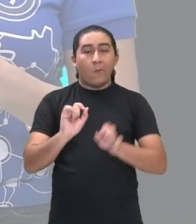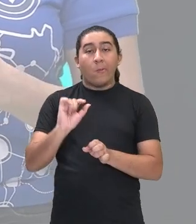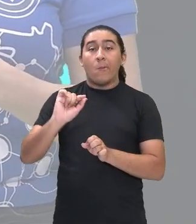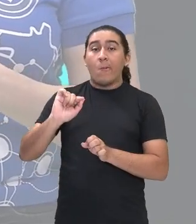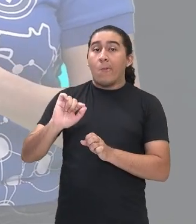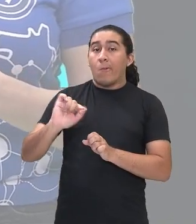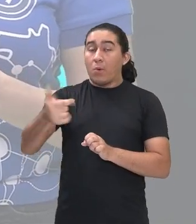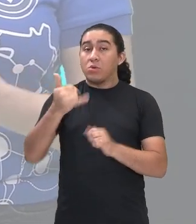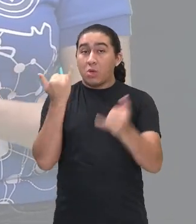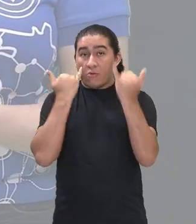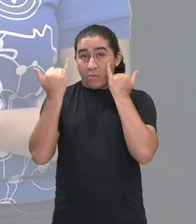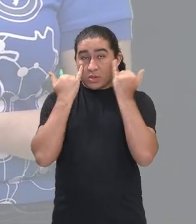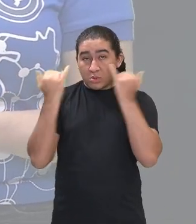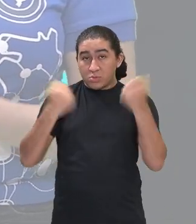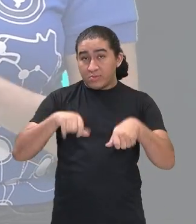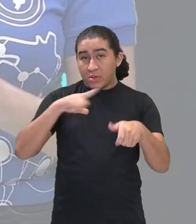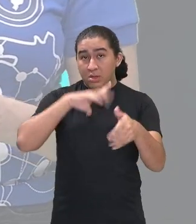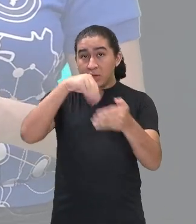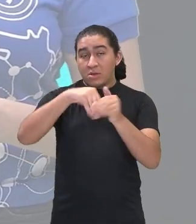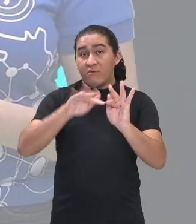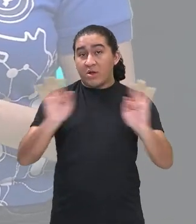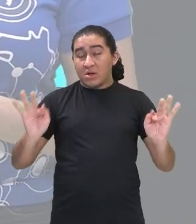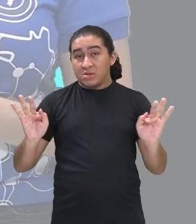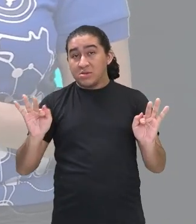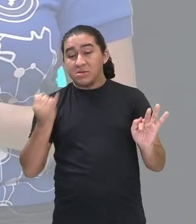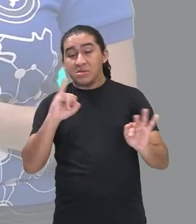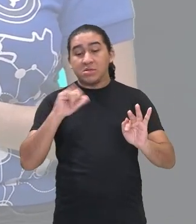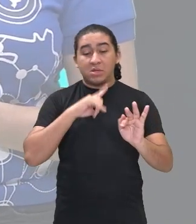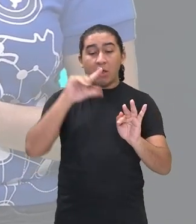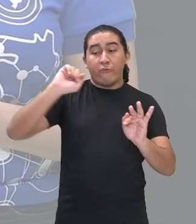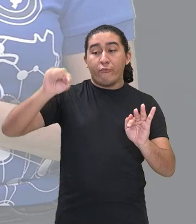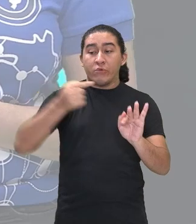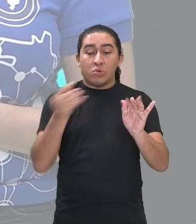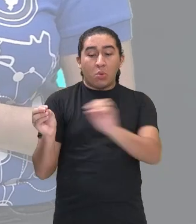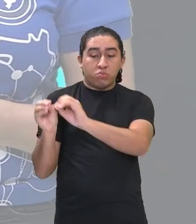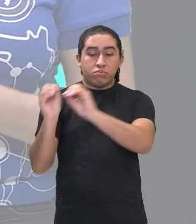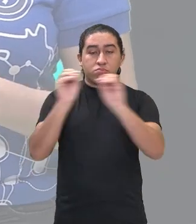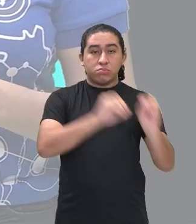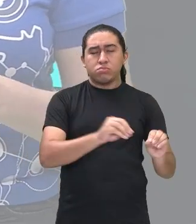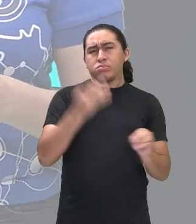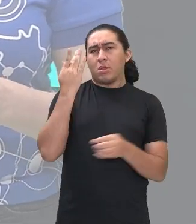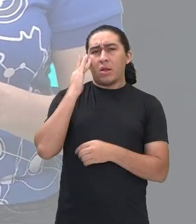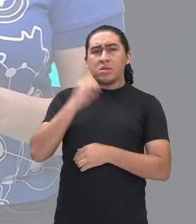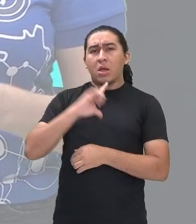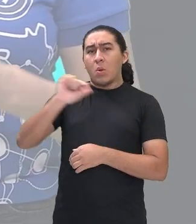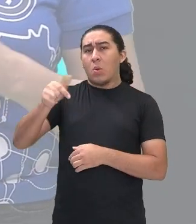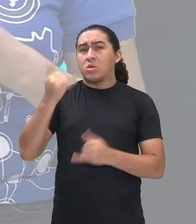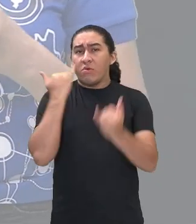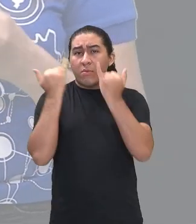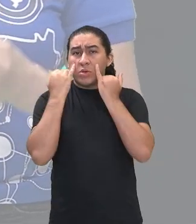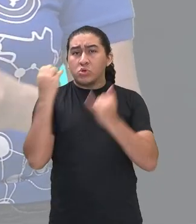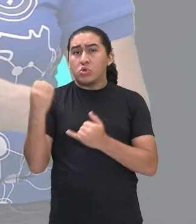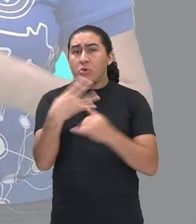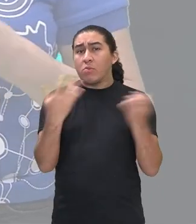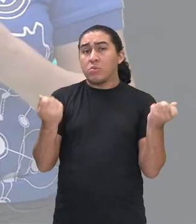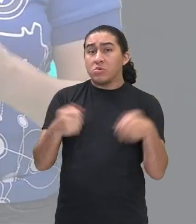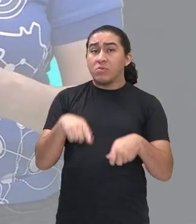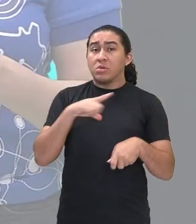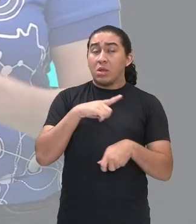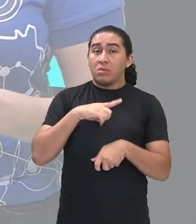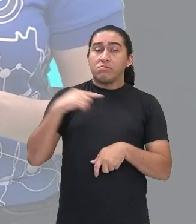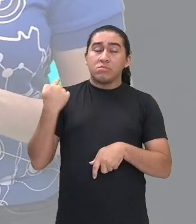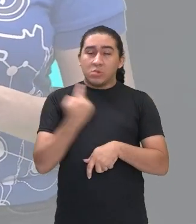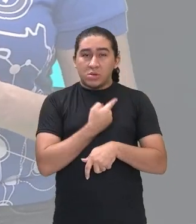outras informações nesta frase, se nós mudarmos a pontuação, será que há para a gente